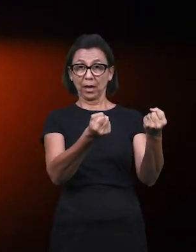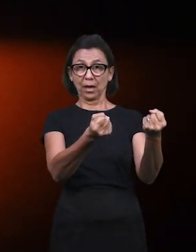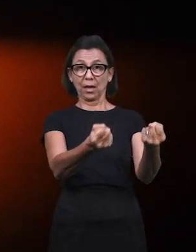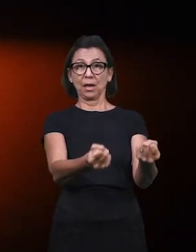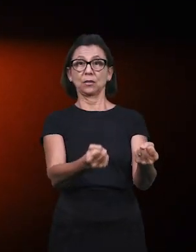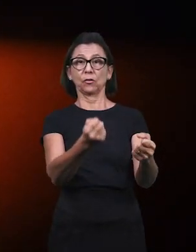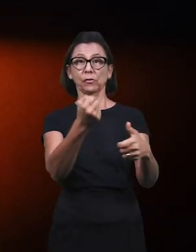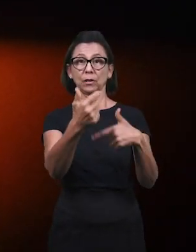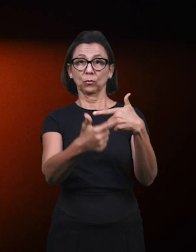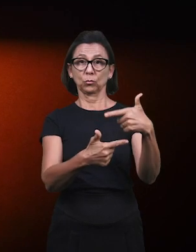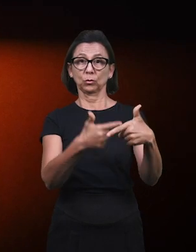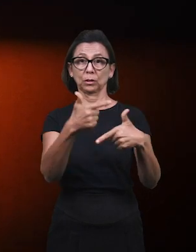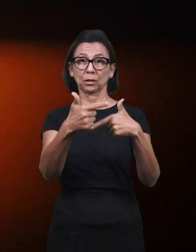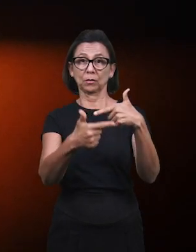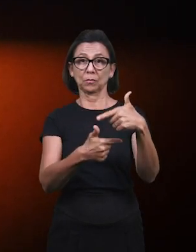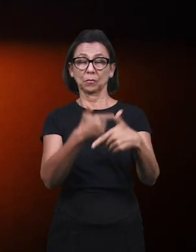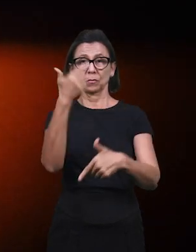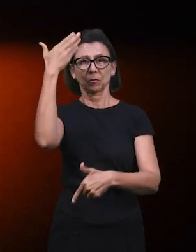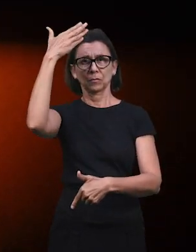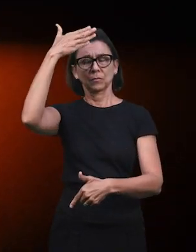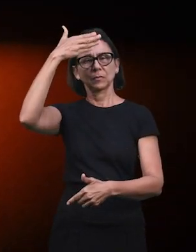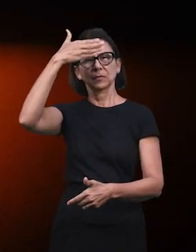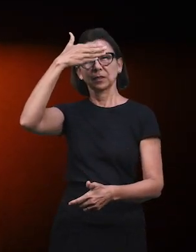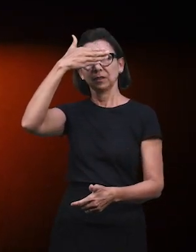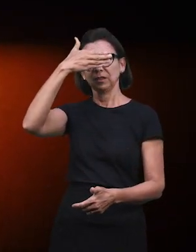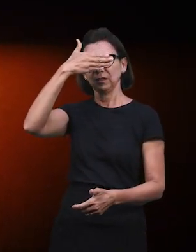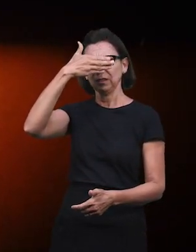Ele é arma ao teu